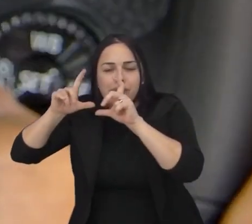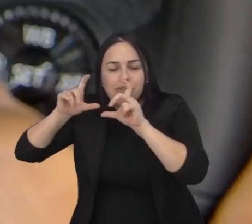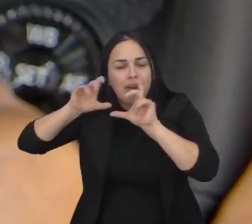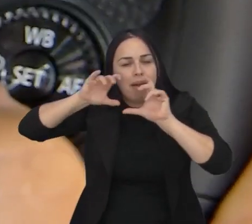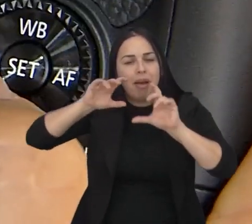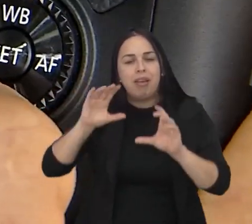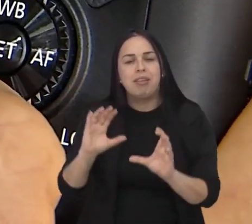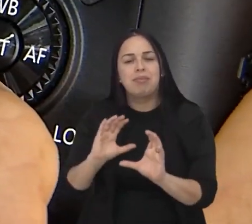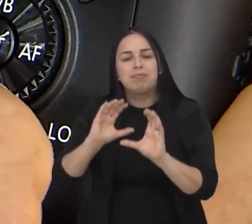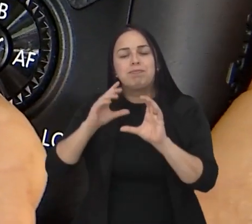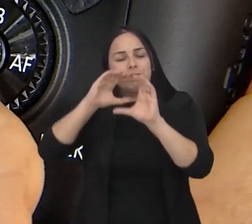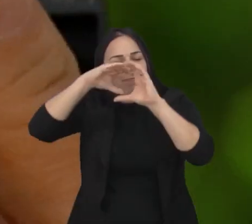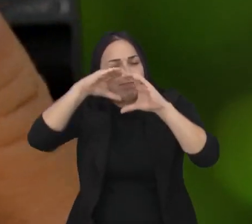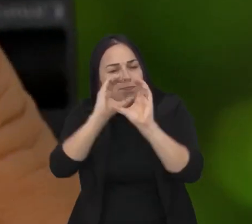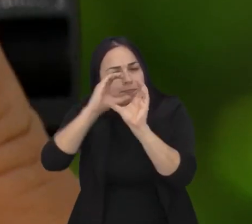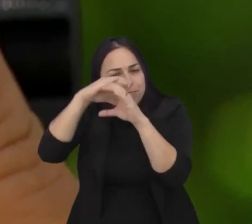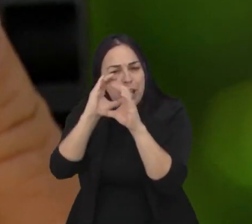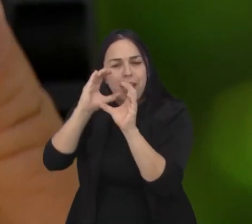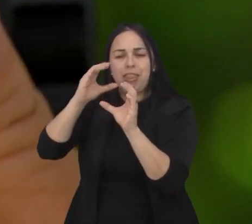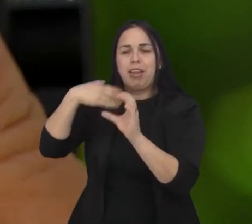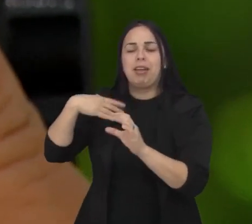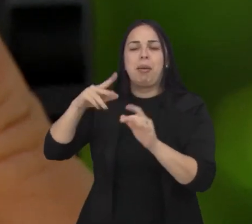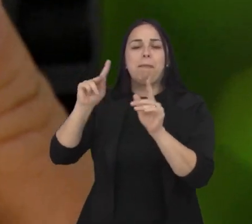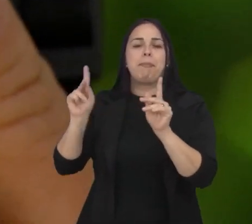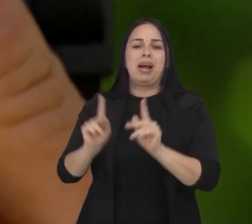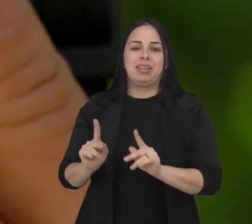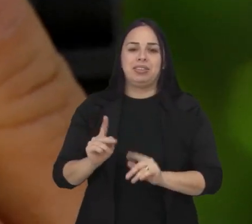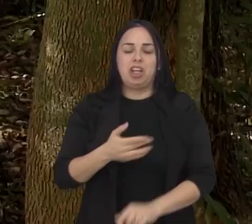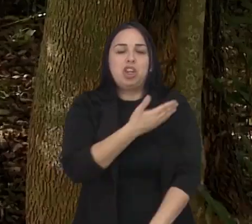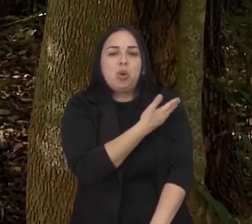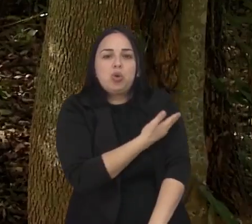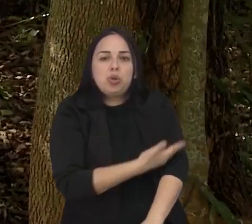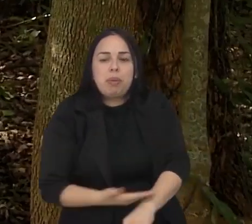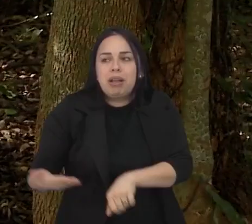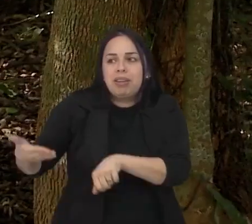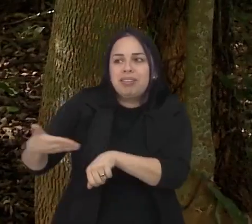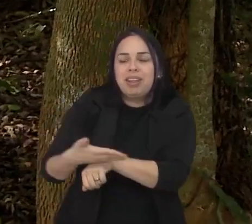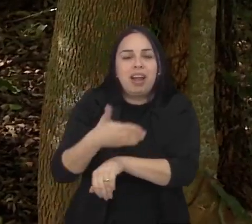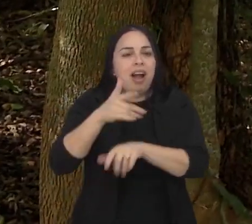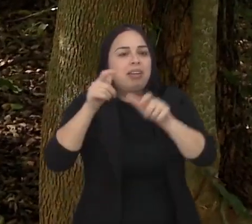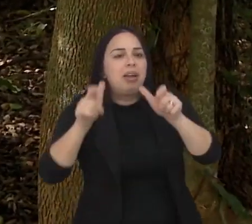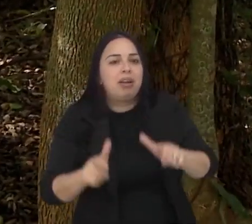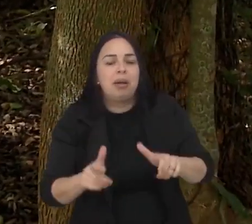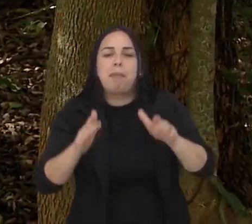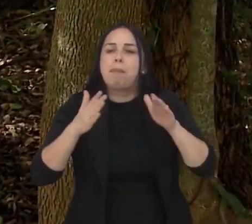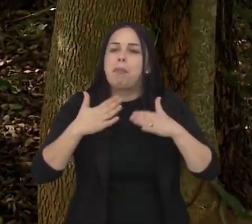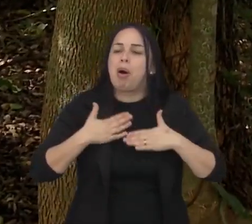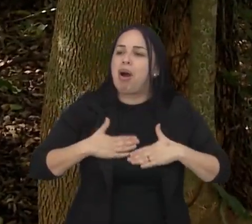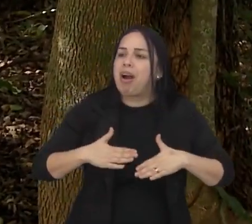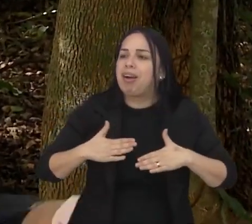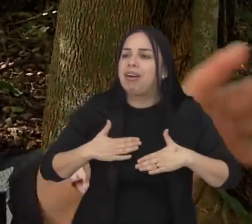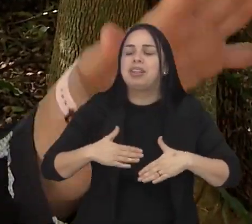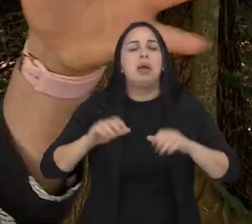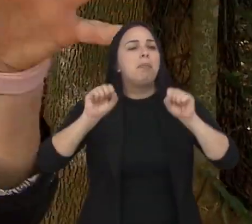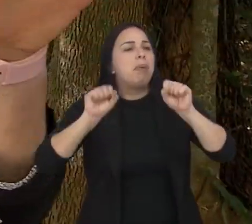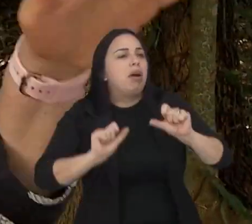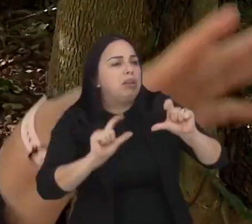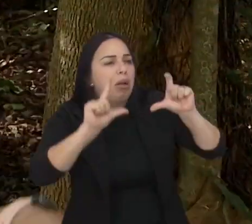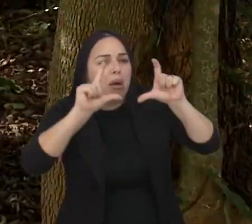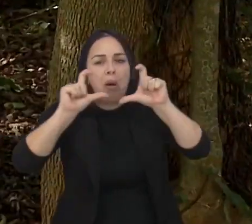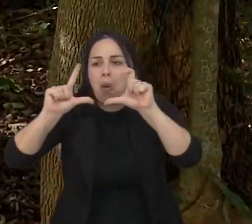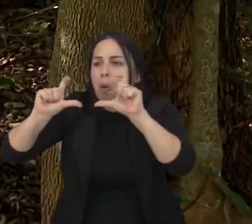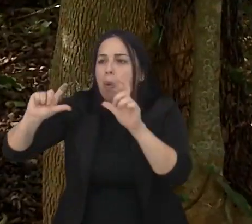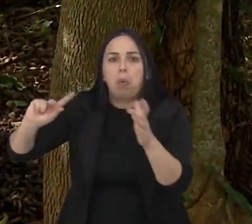aqui. Com a câmera na mão, eterniza cada momento. Eu estou acostumada a vir aqui, é um ambiente tranquilo, você pode sair com sua câmera aí, fazer